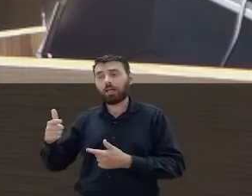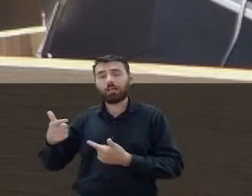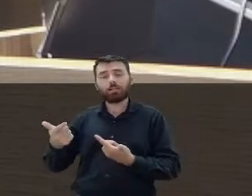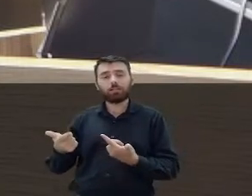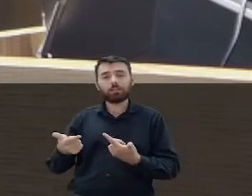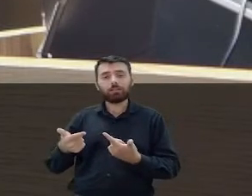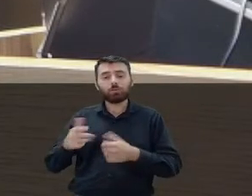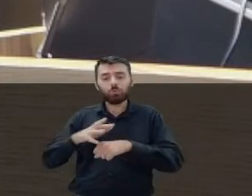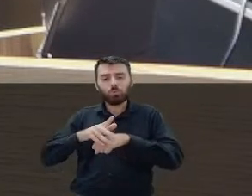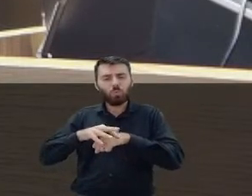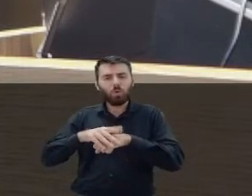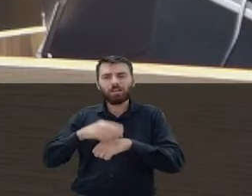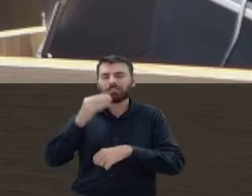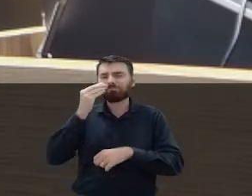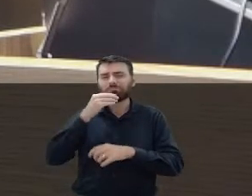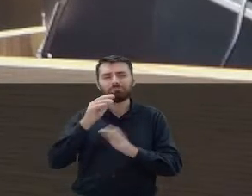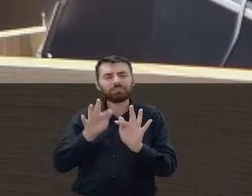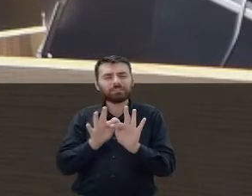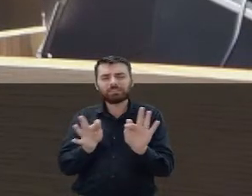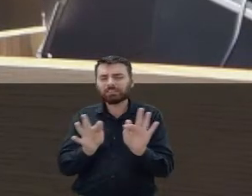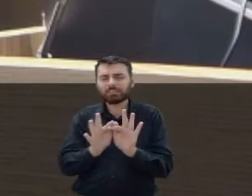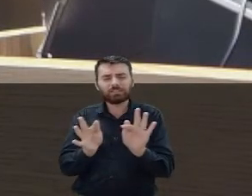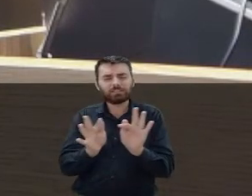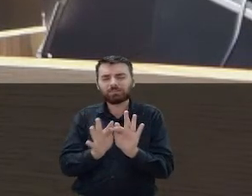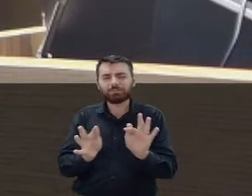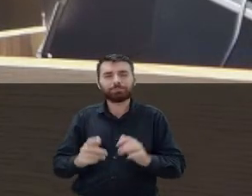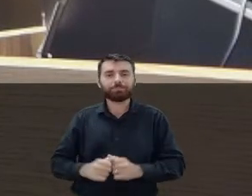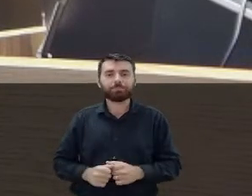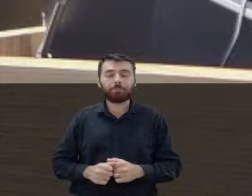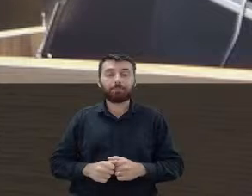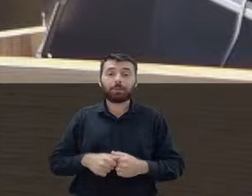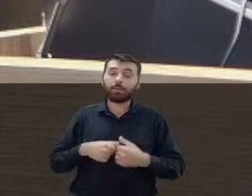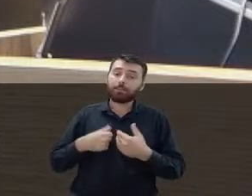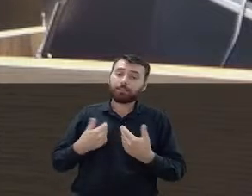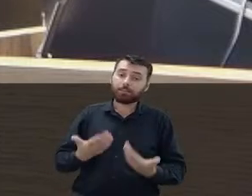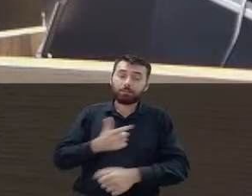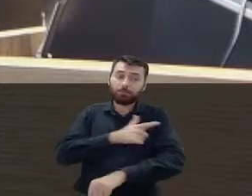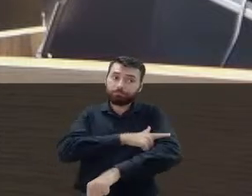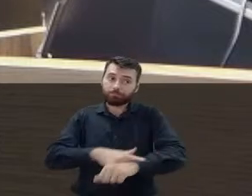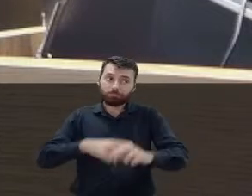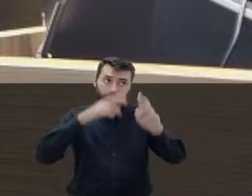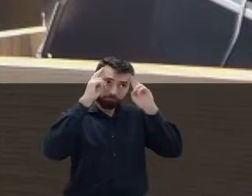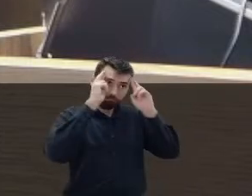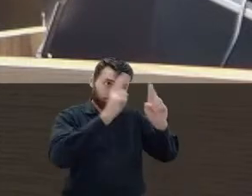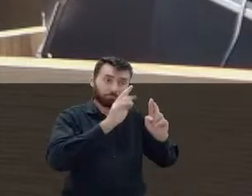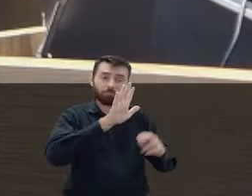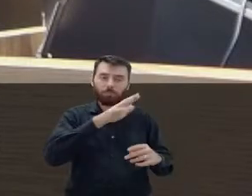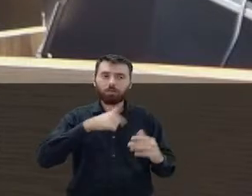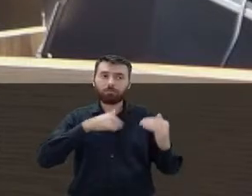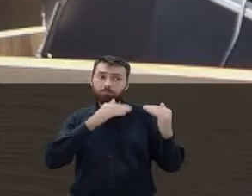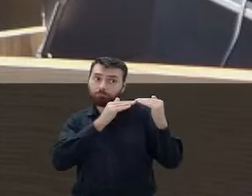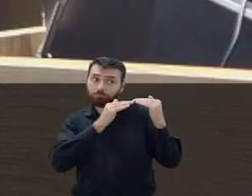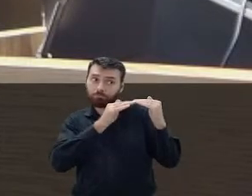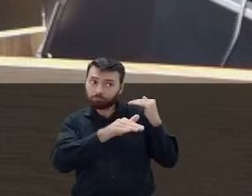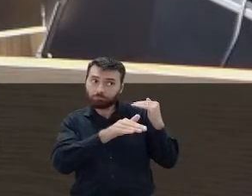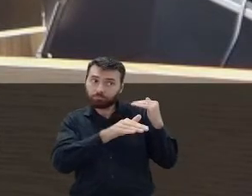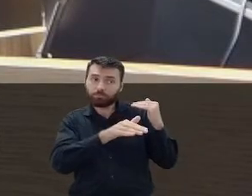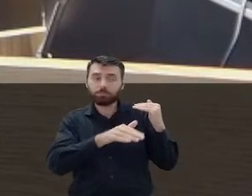incapacidade laborativa e tampouco de forma definitiva. Com todas as vênias, desembargador Márcio, é a nossa divergência.